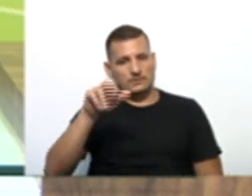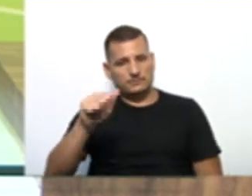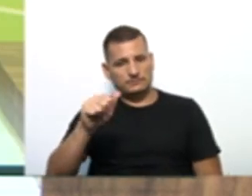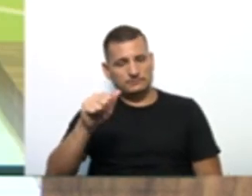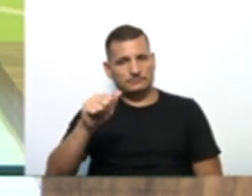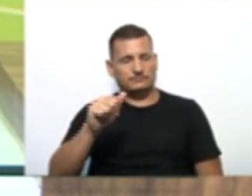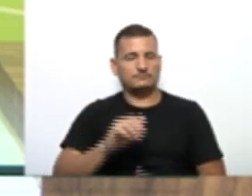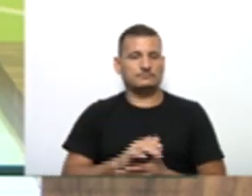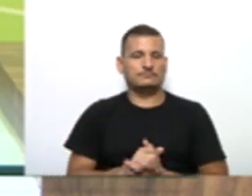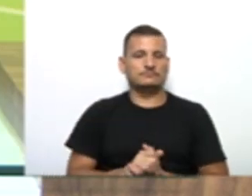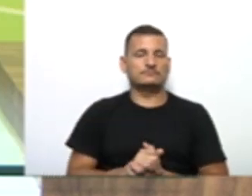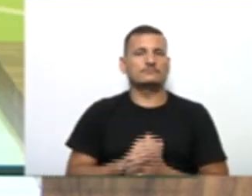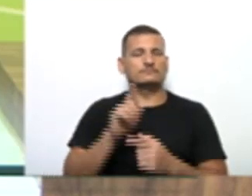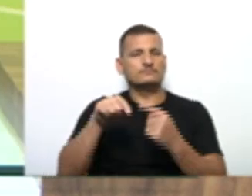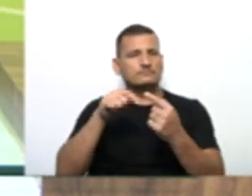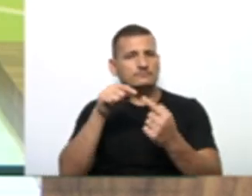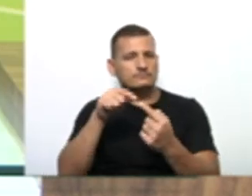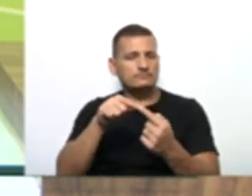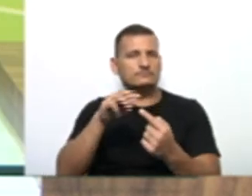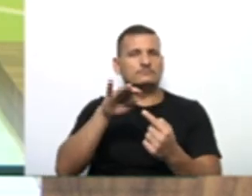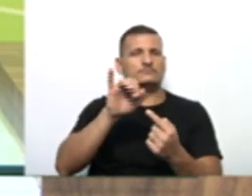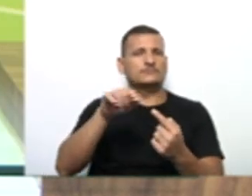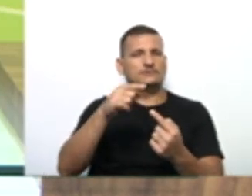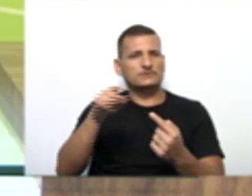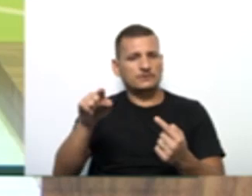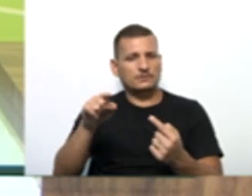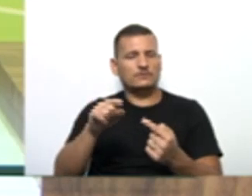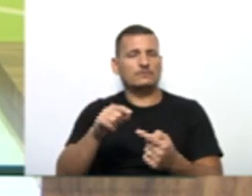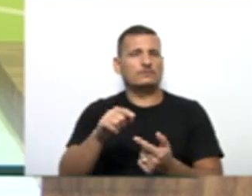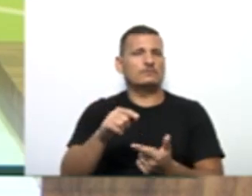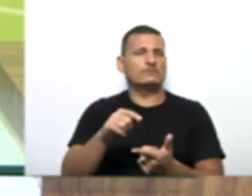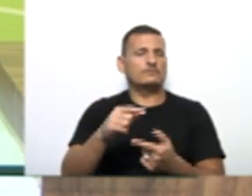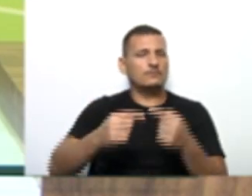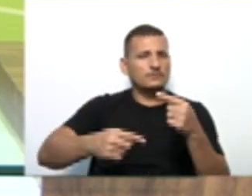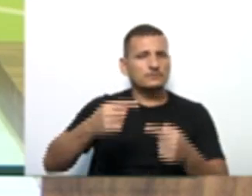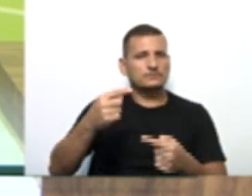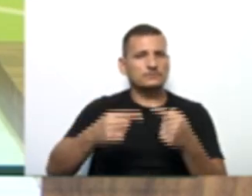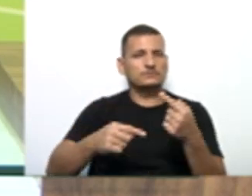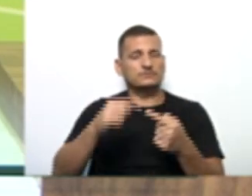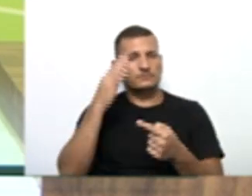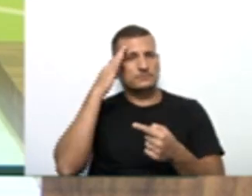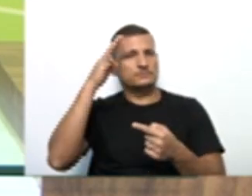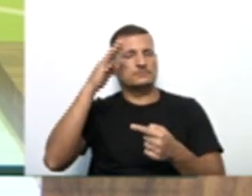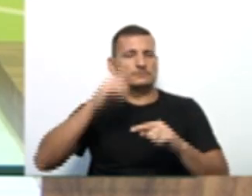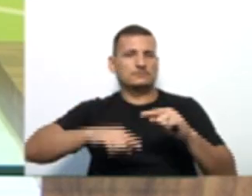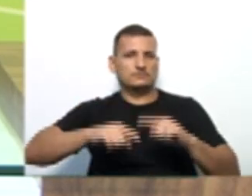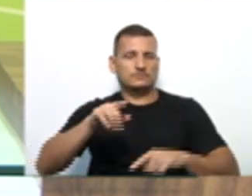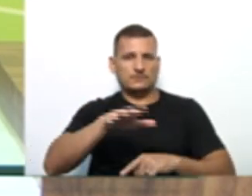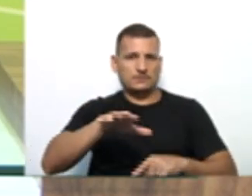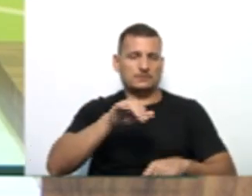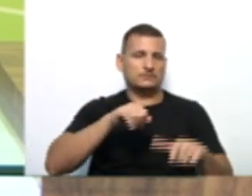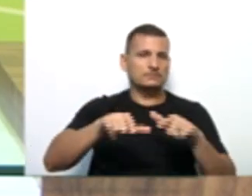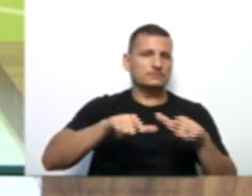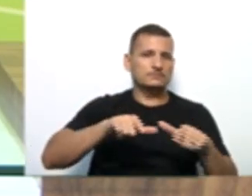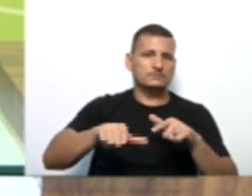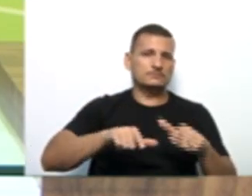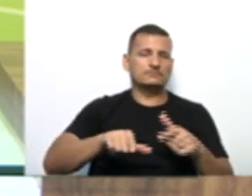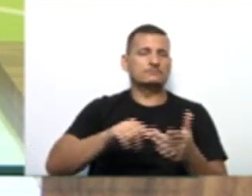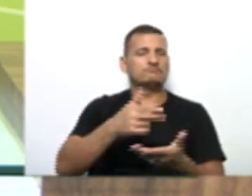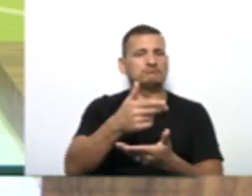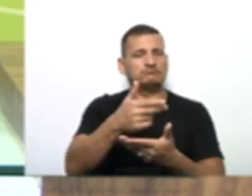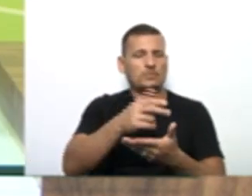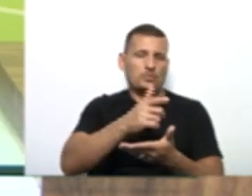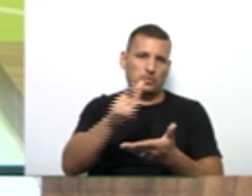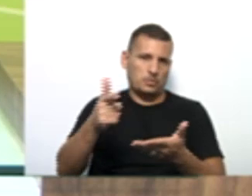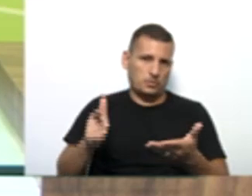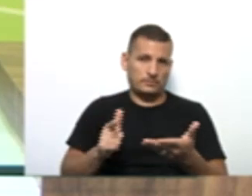missão, visão, objetivos, políticas de pessoal, principais produtos, áreas de atuação, entre outros elementos. Então a